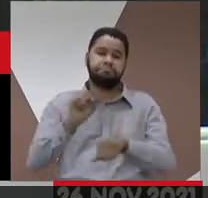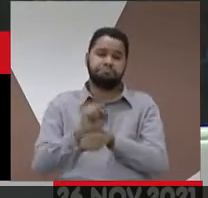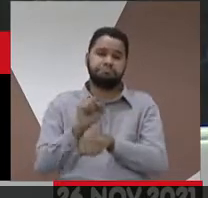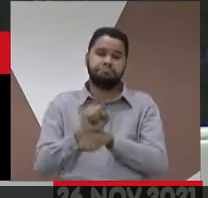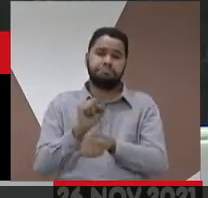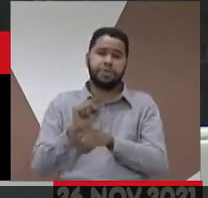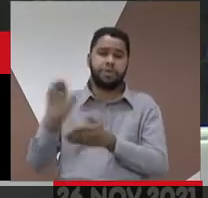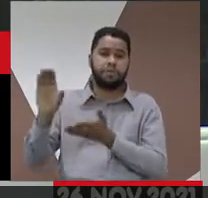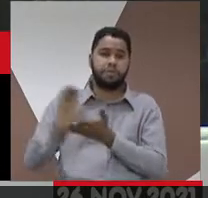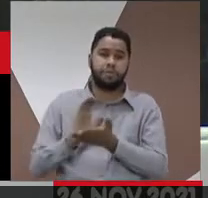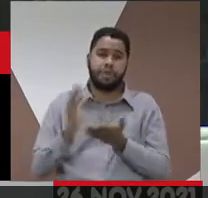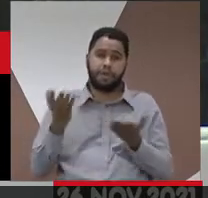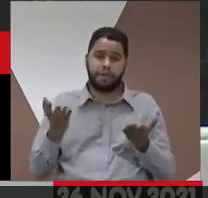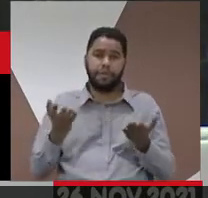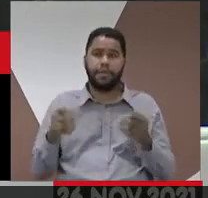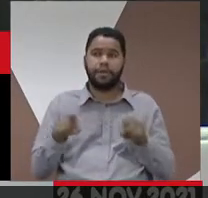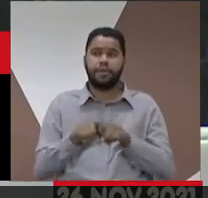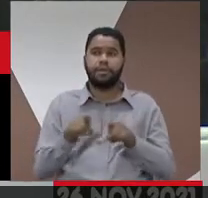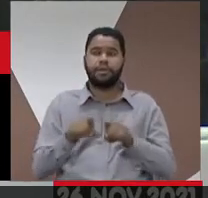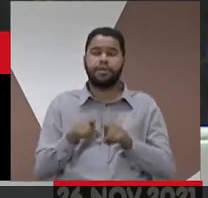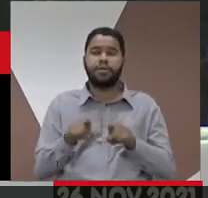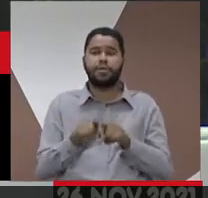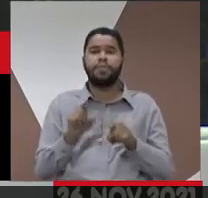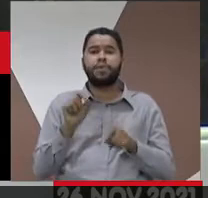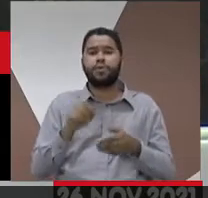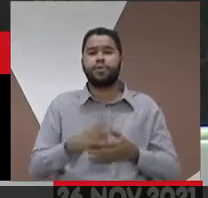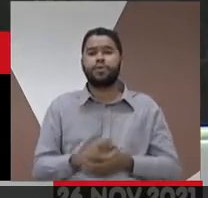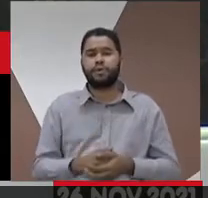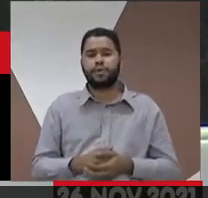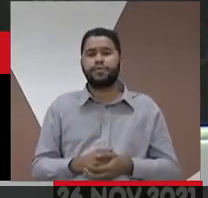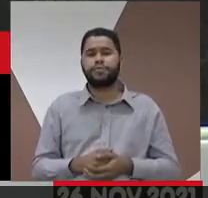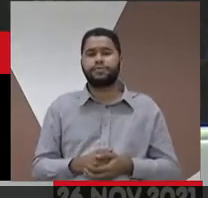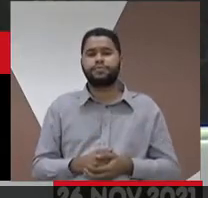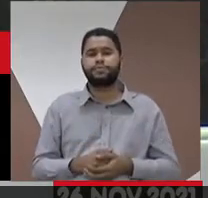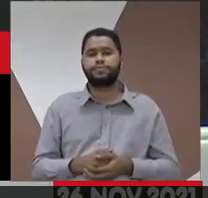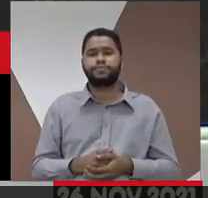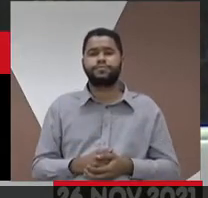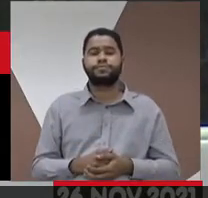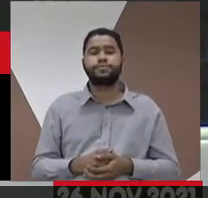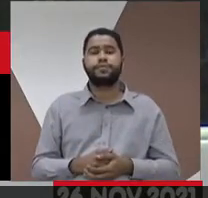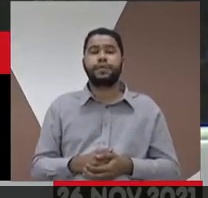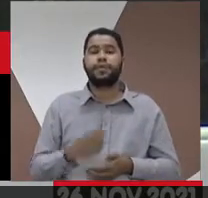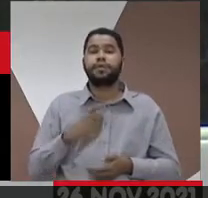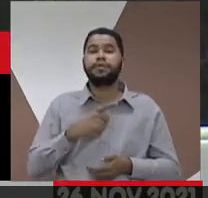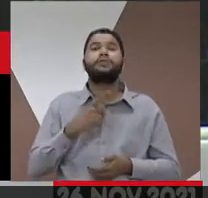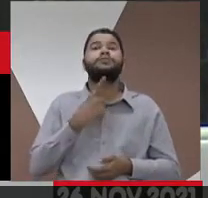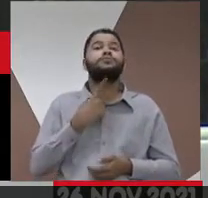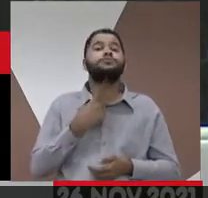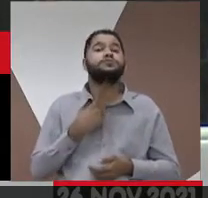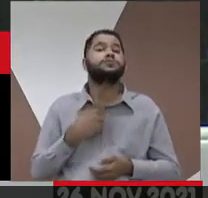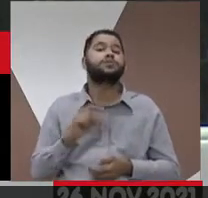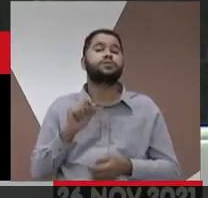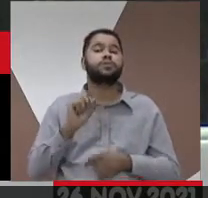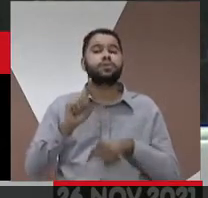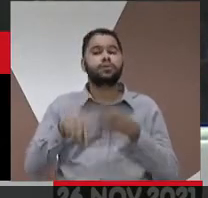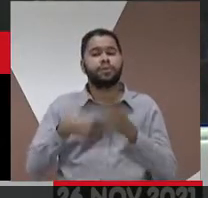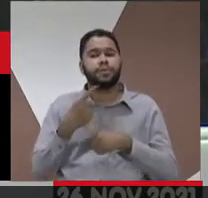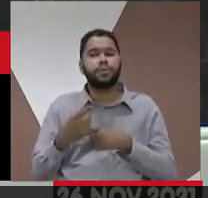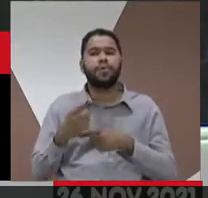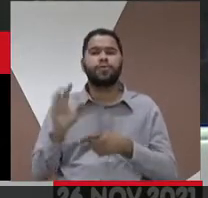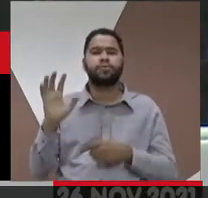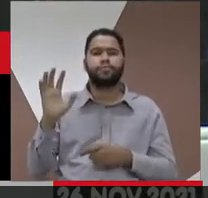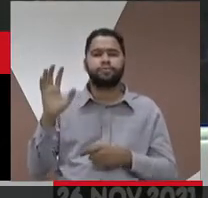até agora, mas aí entramos no e havia, inclusive, intenção de que fizéssemos, depois daquele episódio